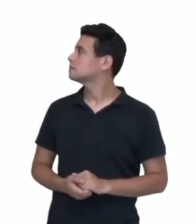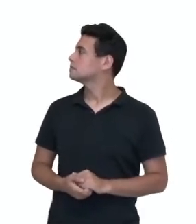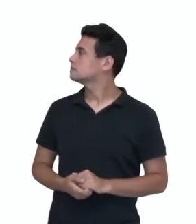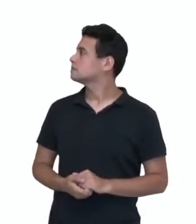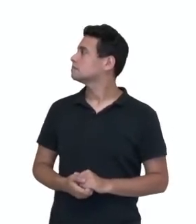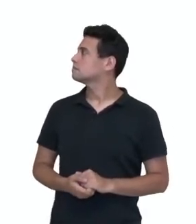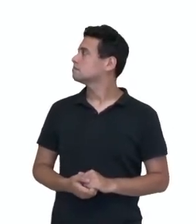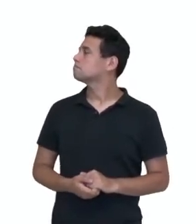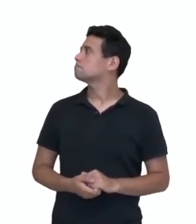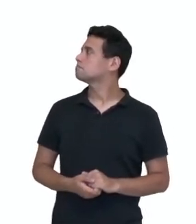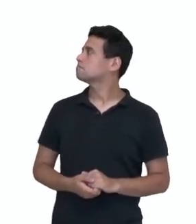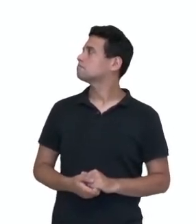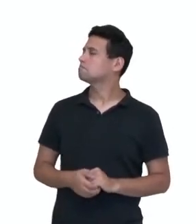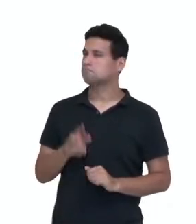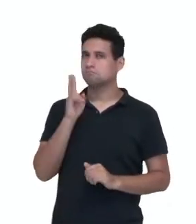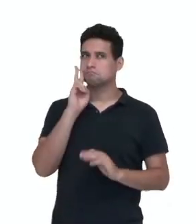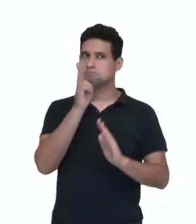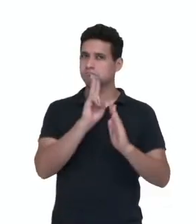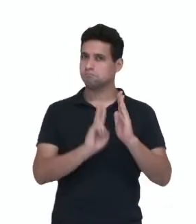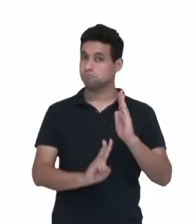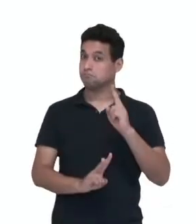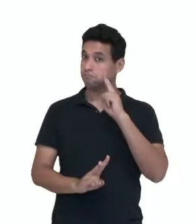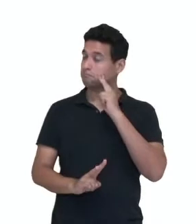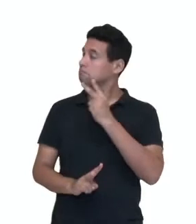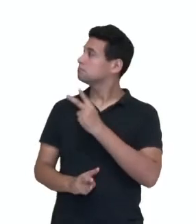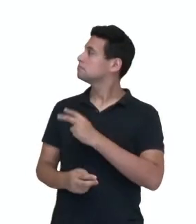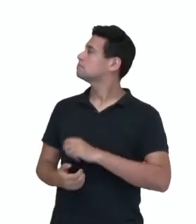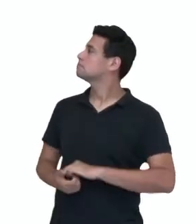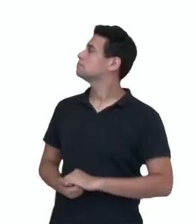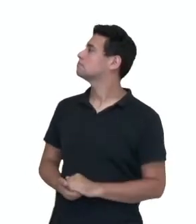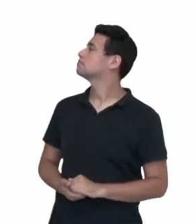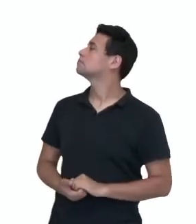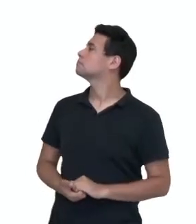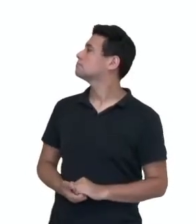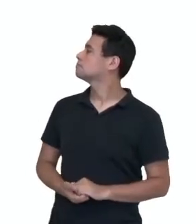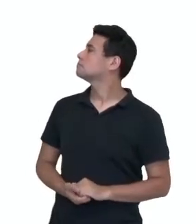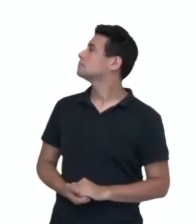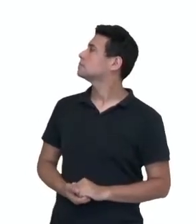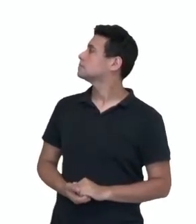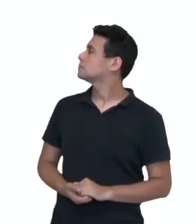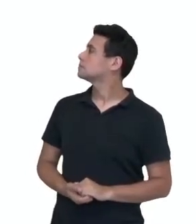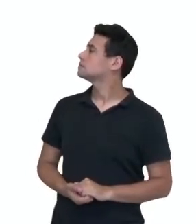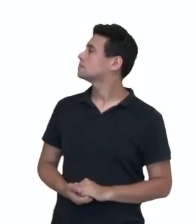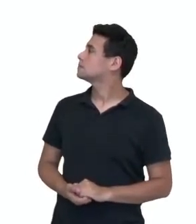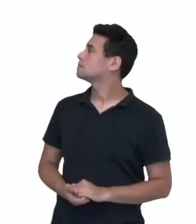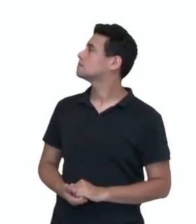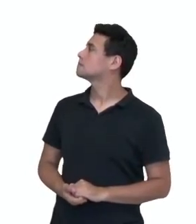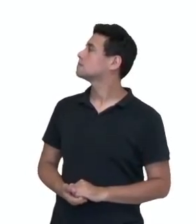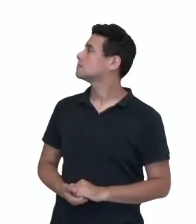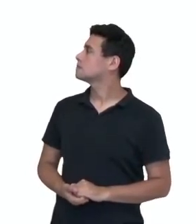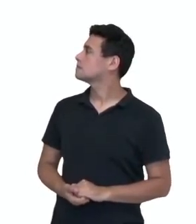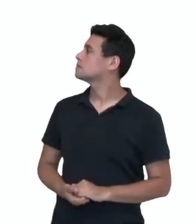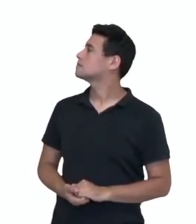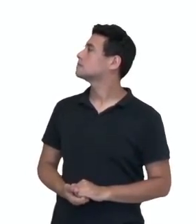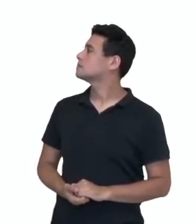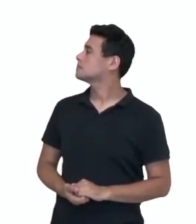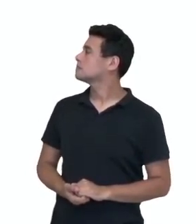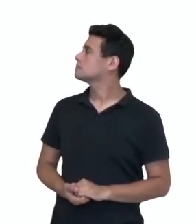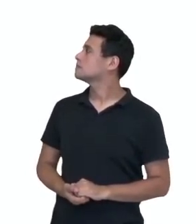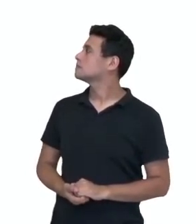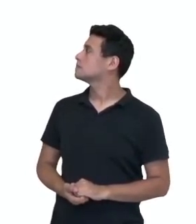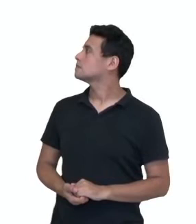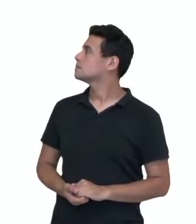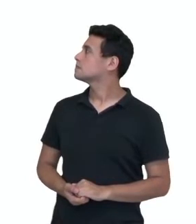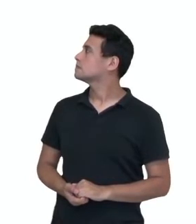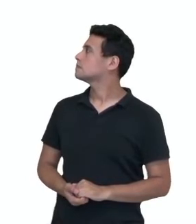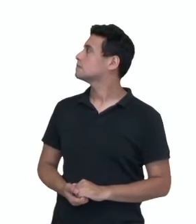ok? Rotundamente negra. Me niego rotundamente a negar mi voz, mi sangre y mi piel. Y